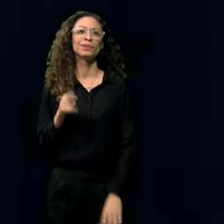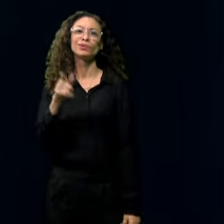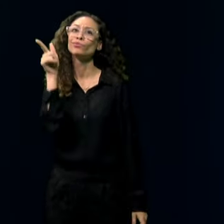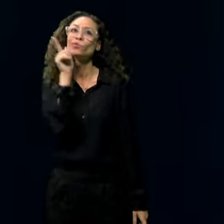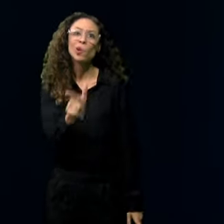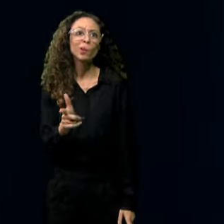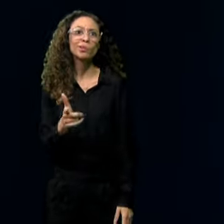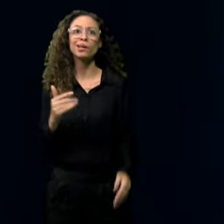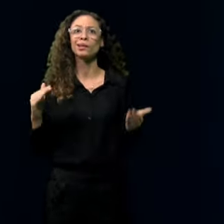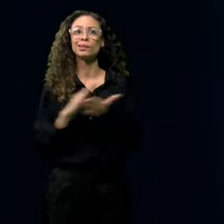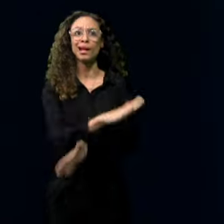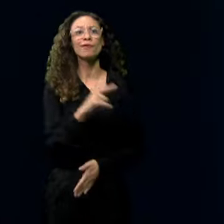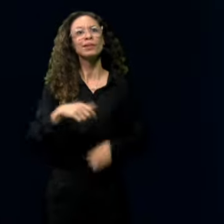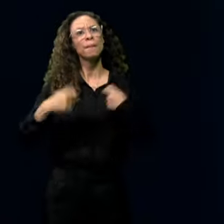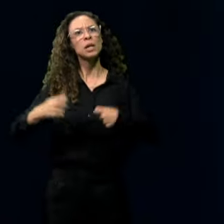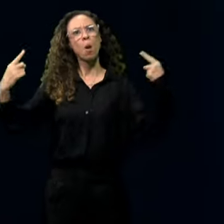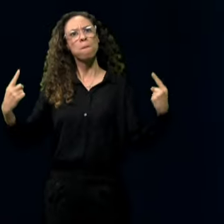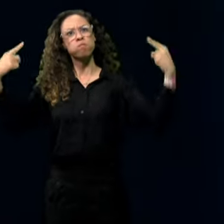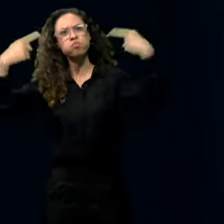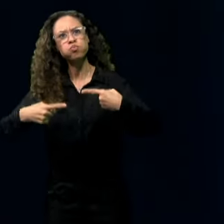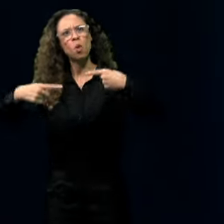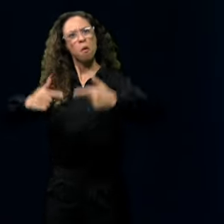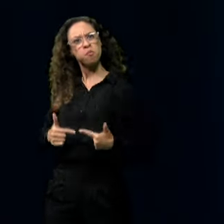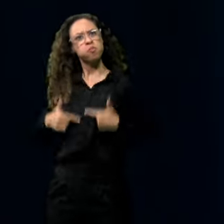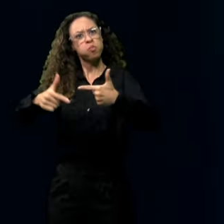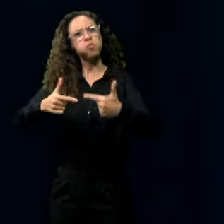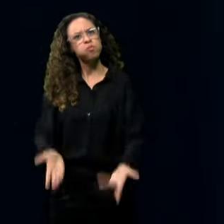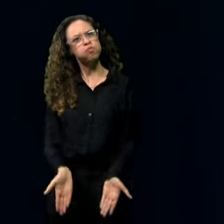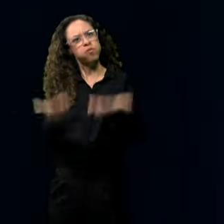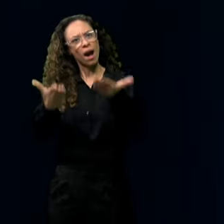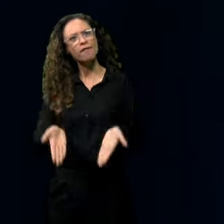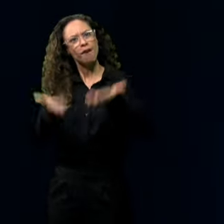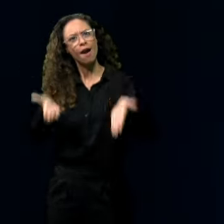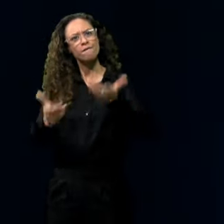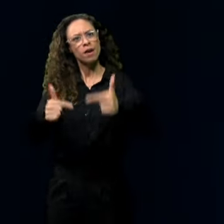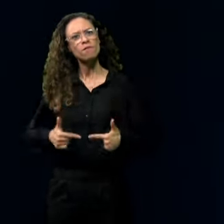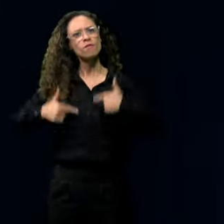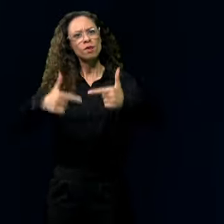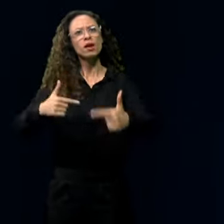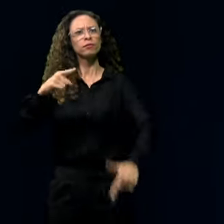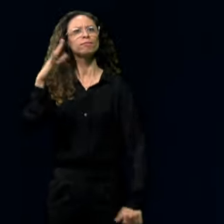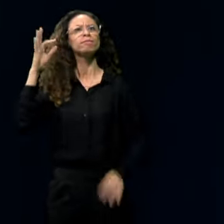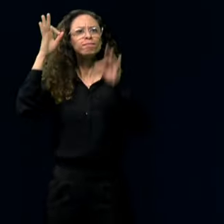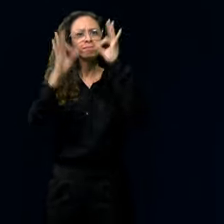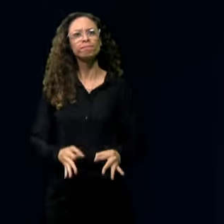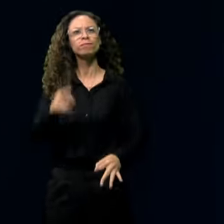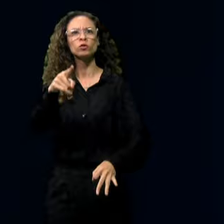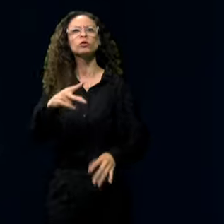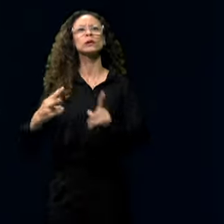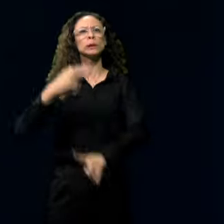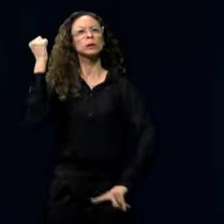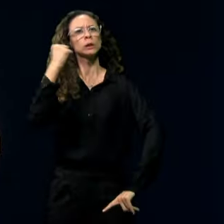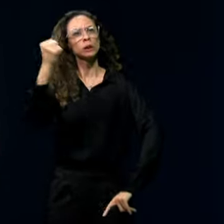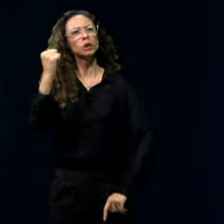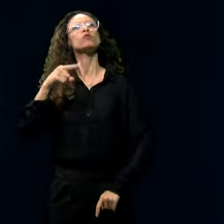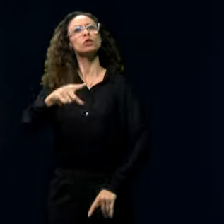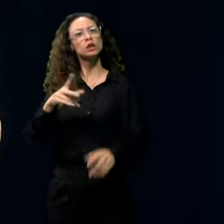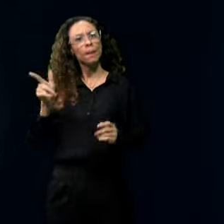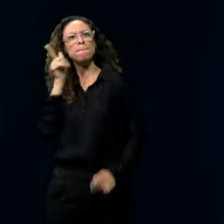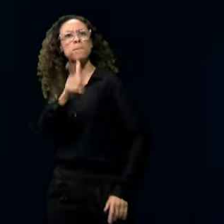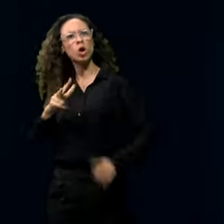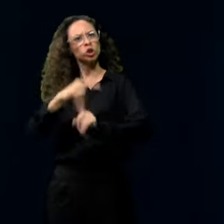batalha então encare de frente Vá para a guerra com a certeza de que você pode possuir território porque o